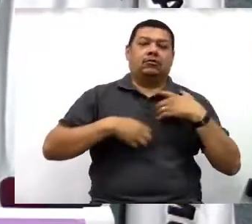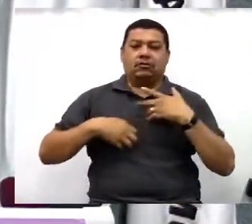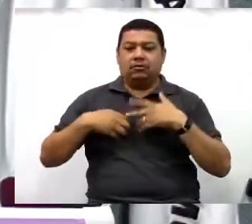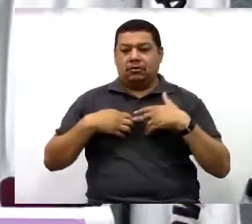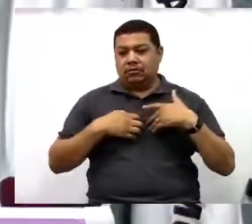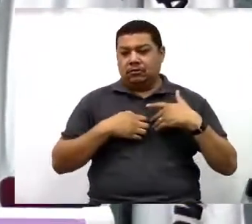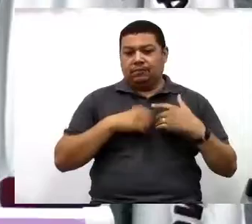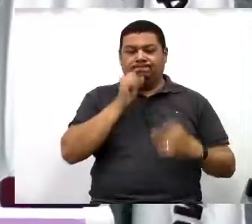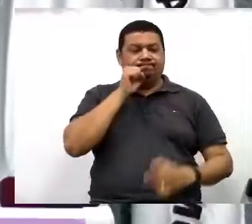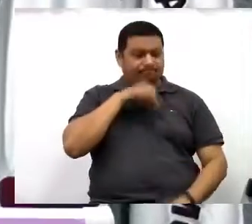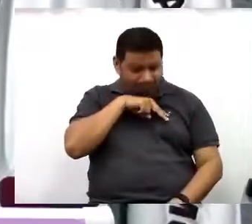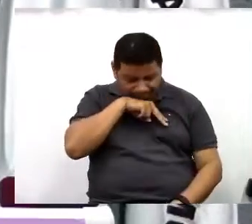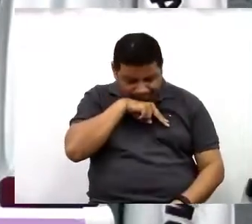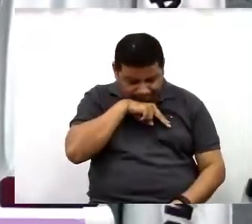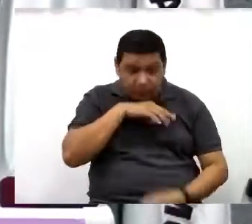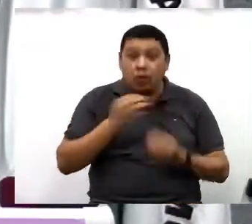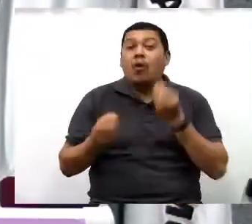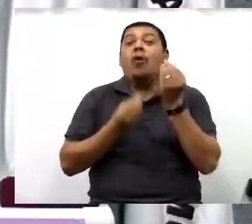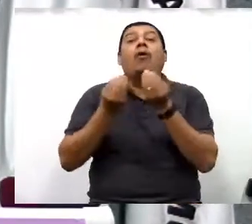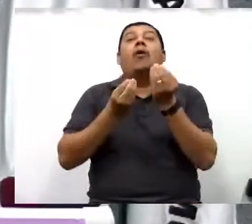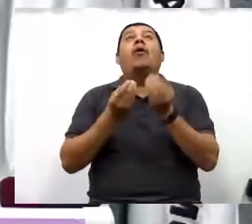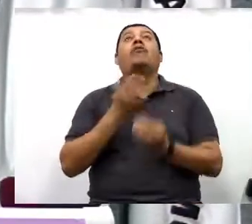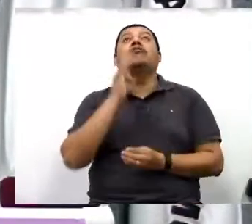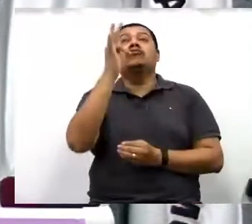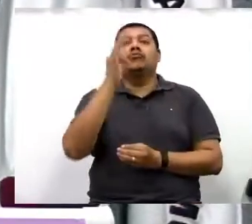desanimação. Como que vai viver?